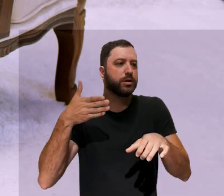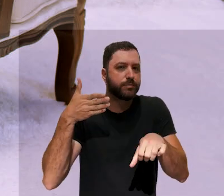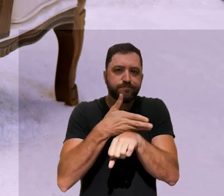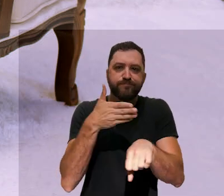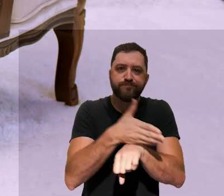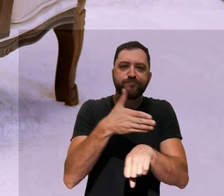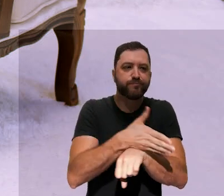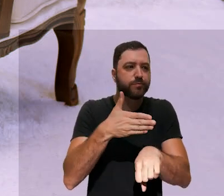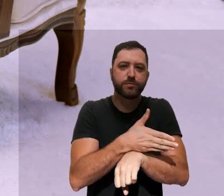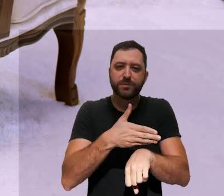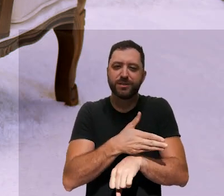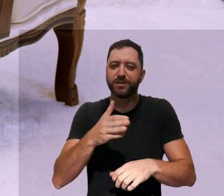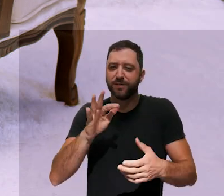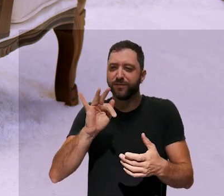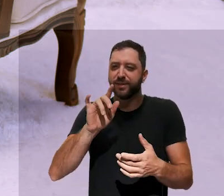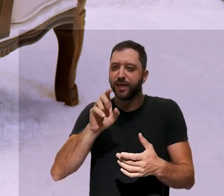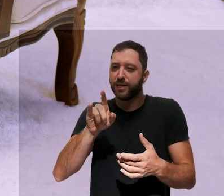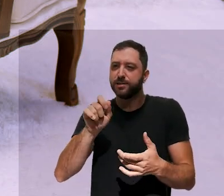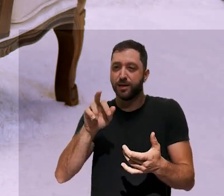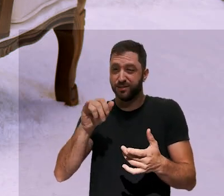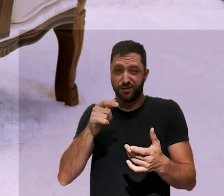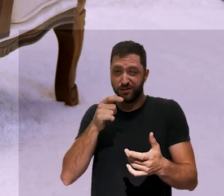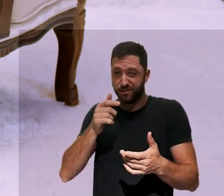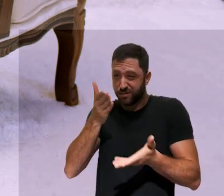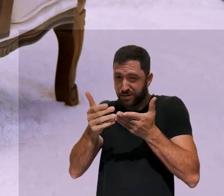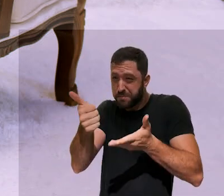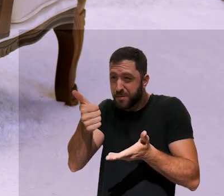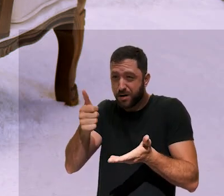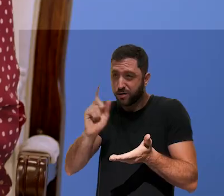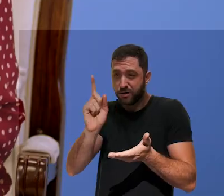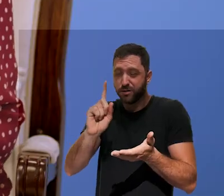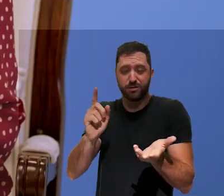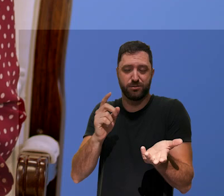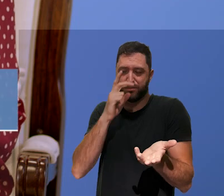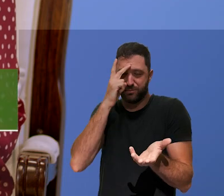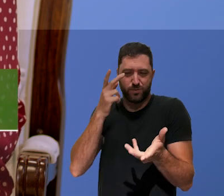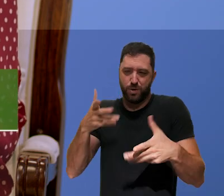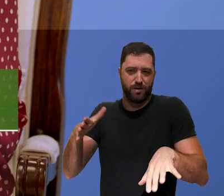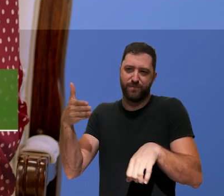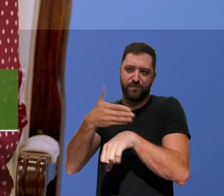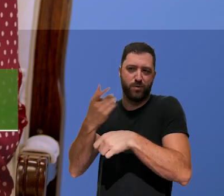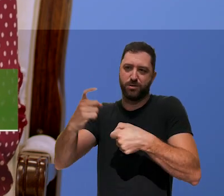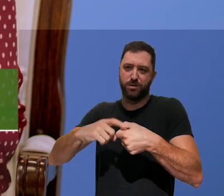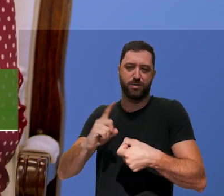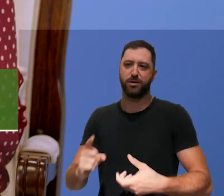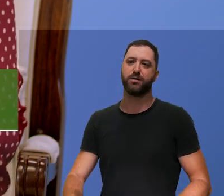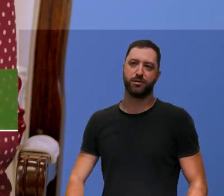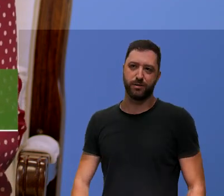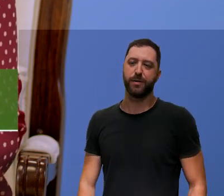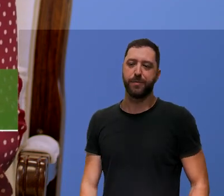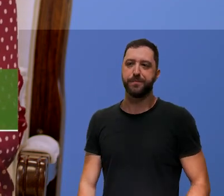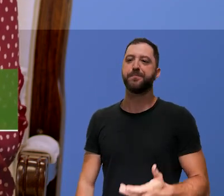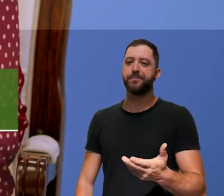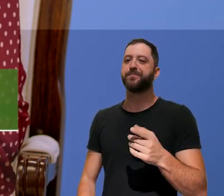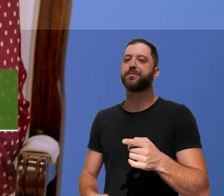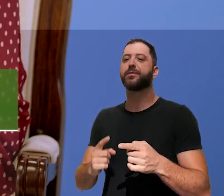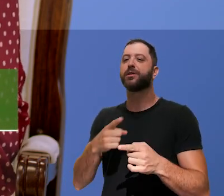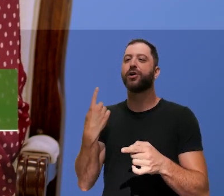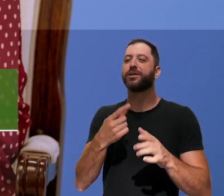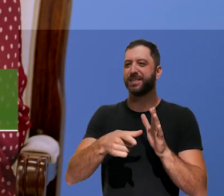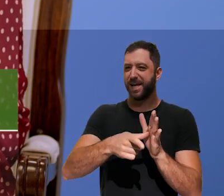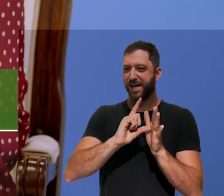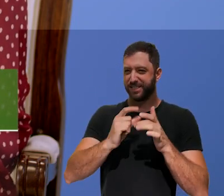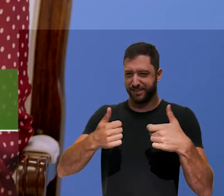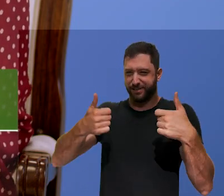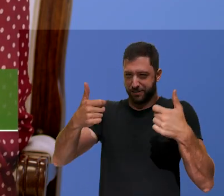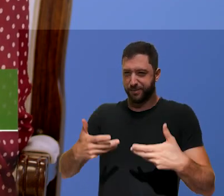pessoas gostam de ser bem tratadas, se maltratar, ela não volta mais, né? Exatamente. Agora, quando a gente falava do método que você criou, que